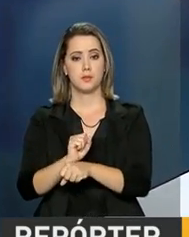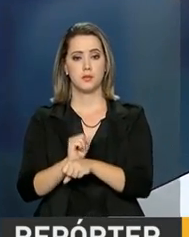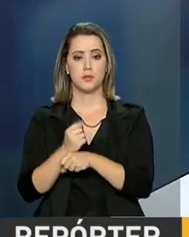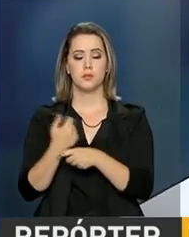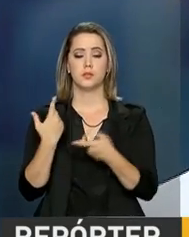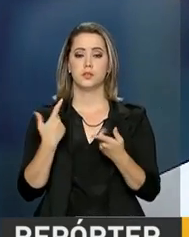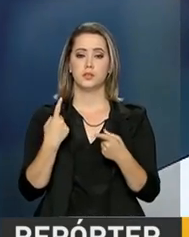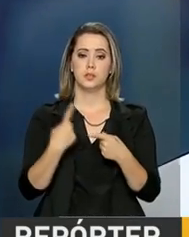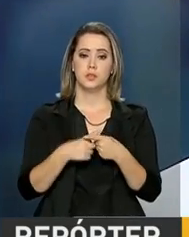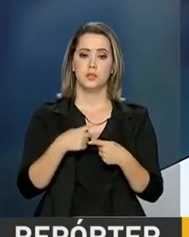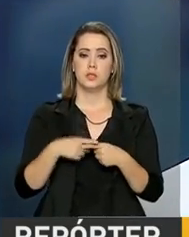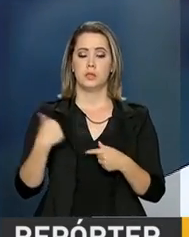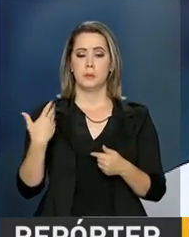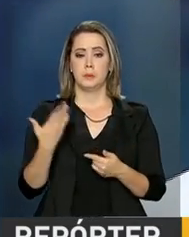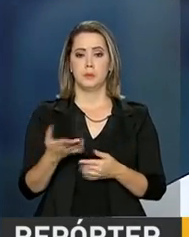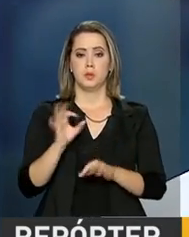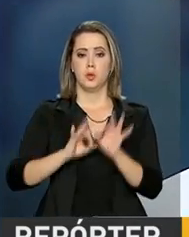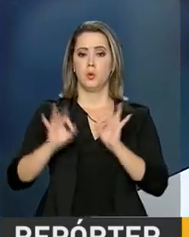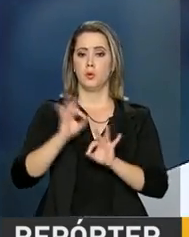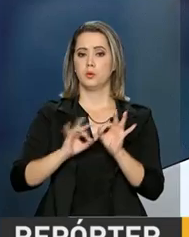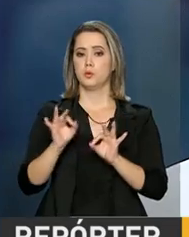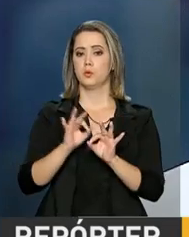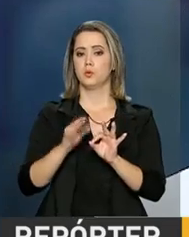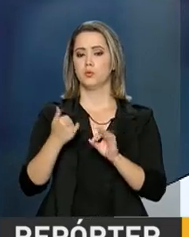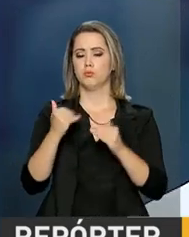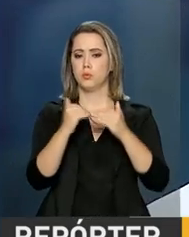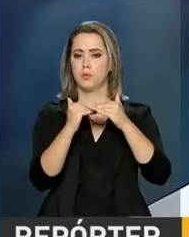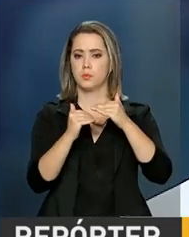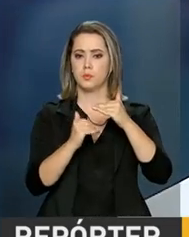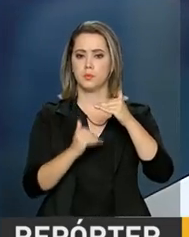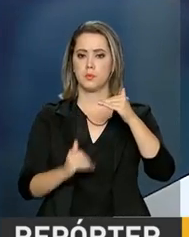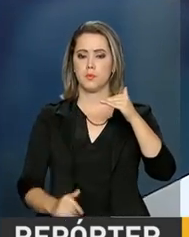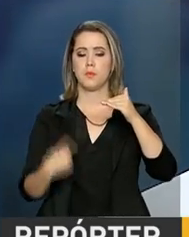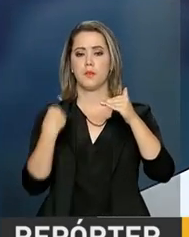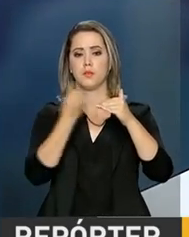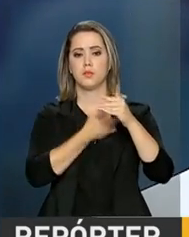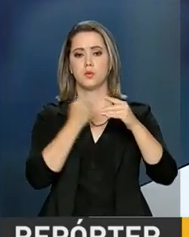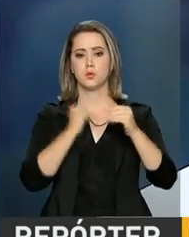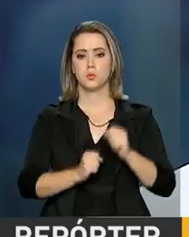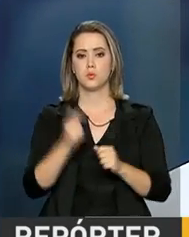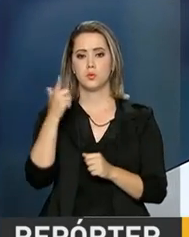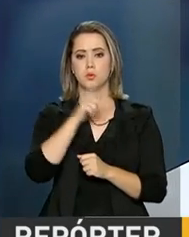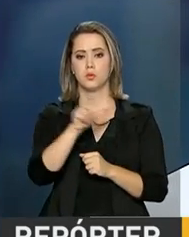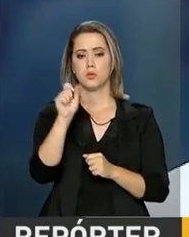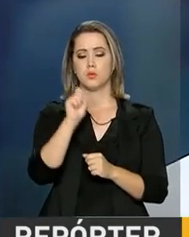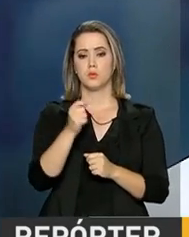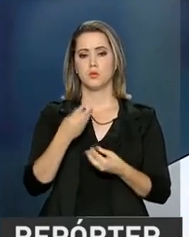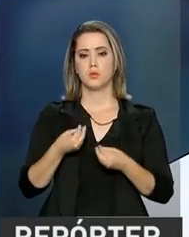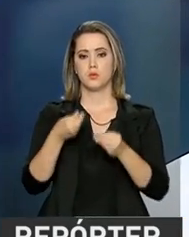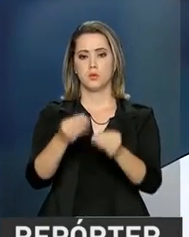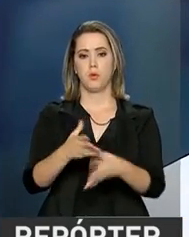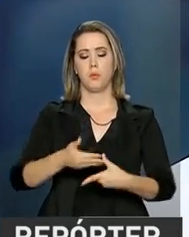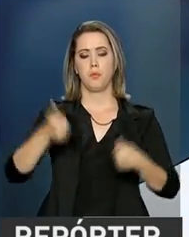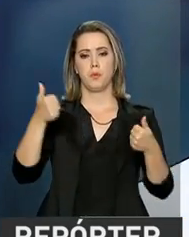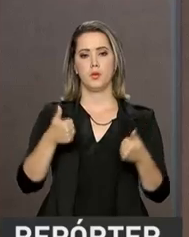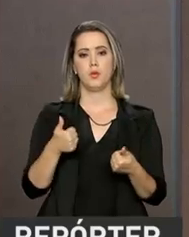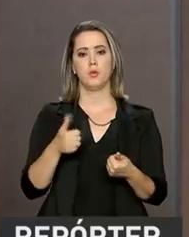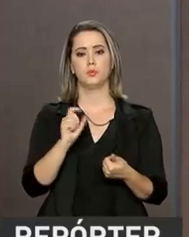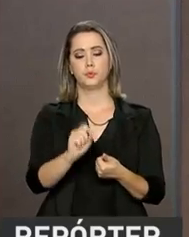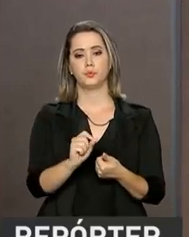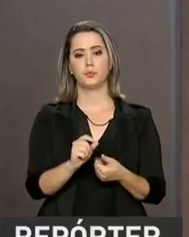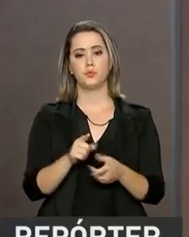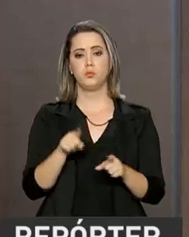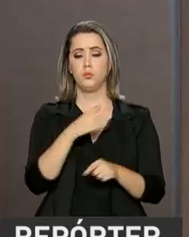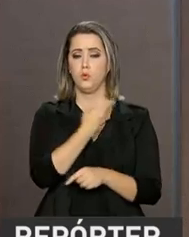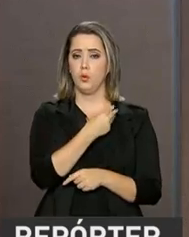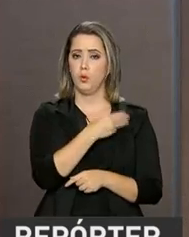as suas necessidades e organizou o serviço do hospital para que a gente conseguisse dar um maior vazão nesse primeiro atendimento segundo